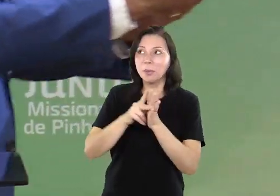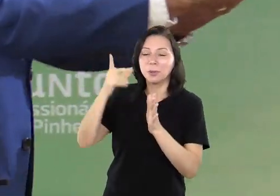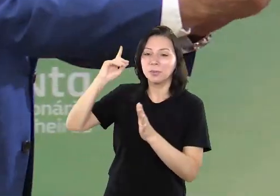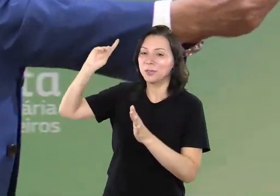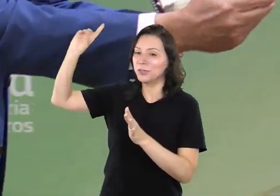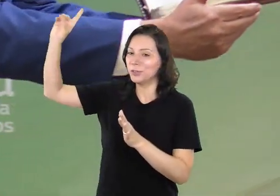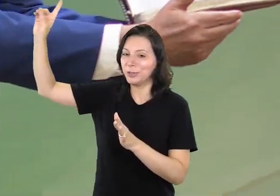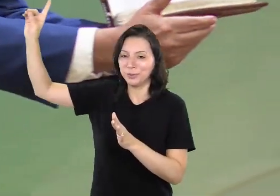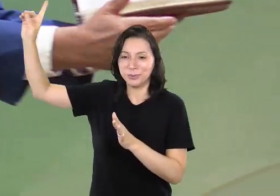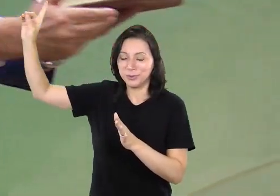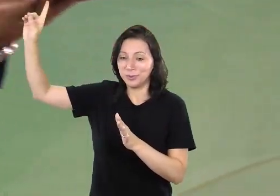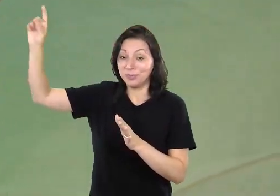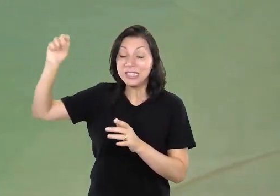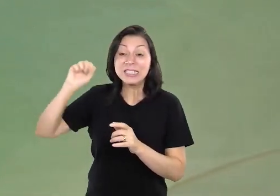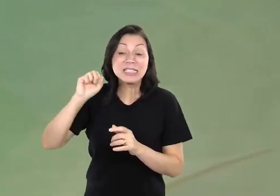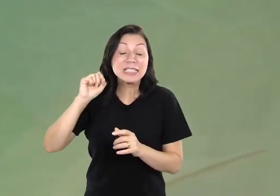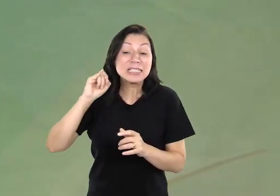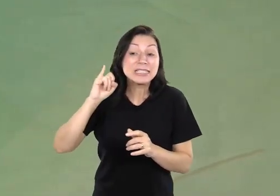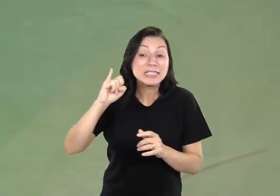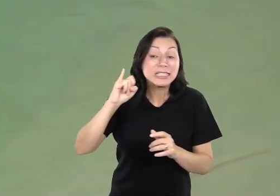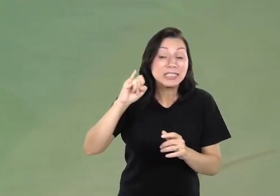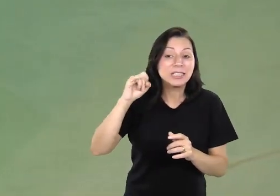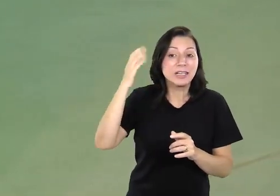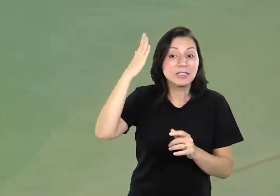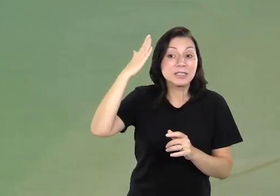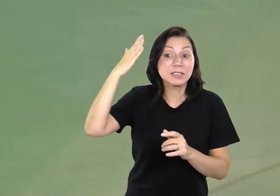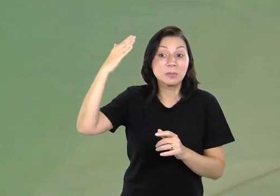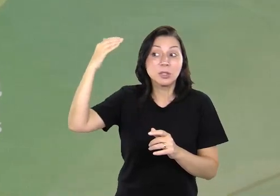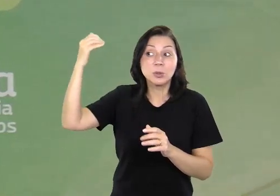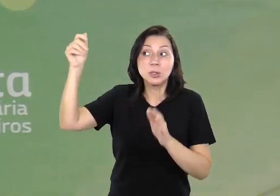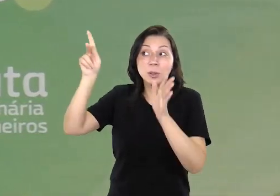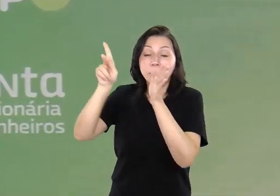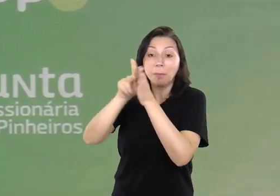longe de todas as buscas dele